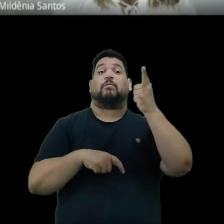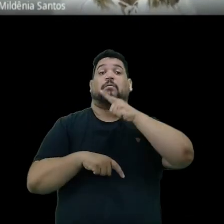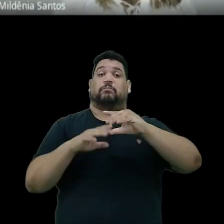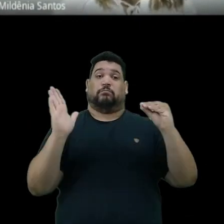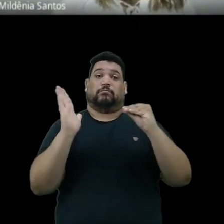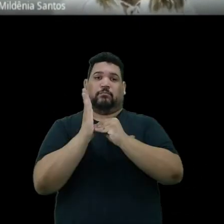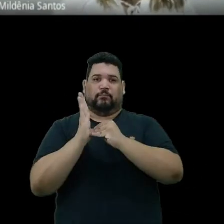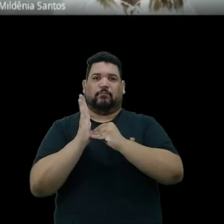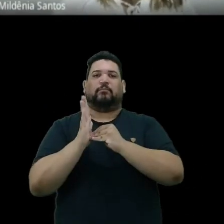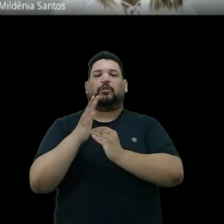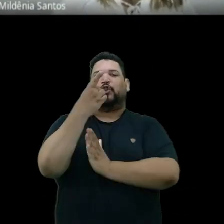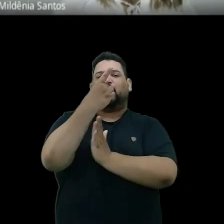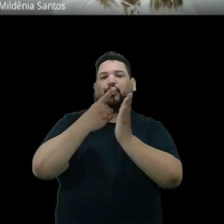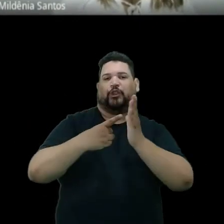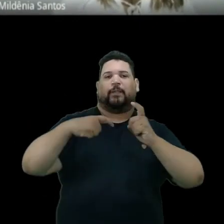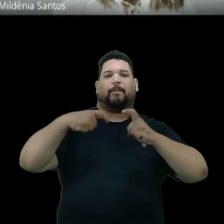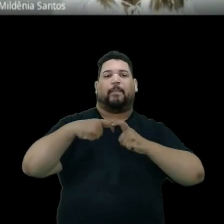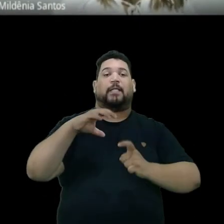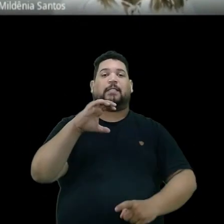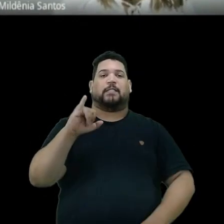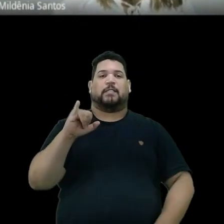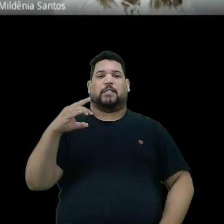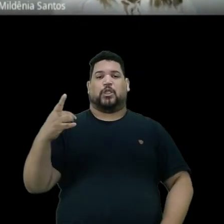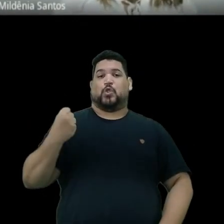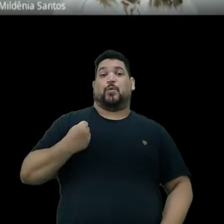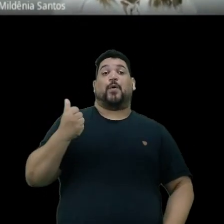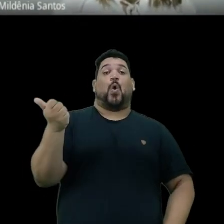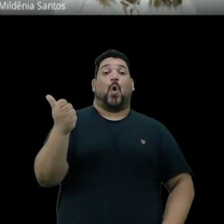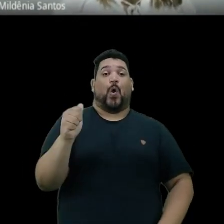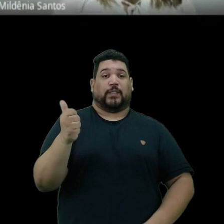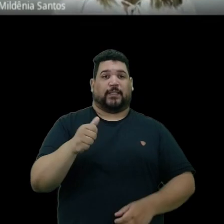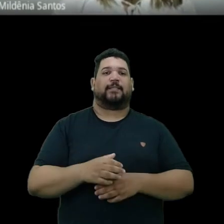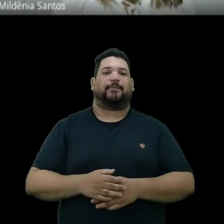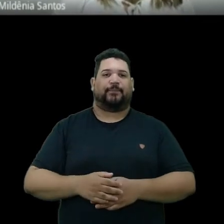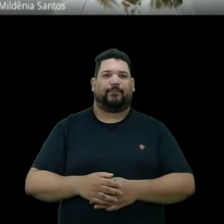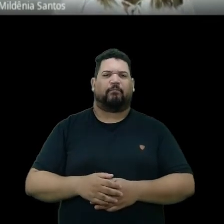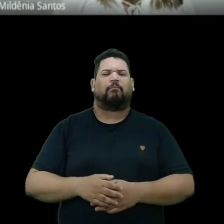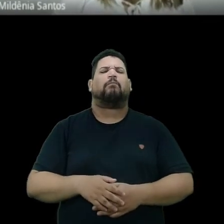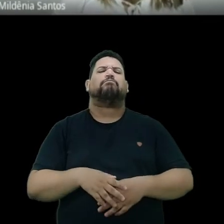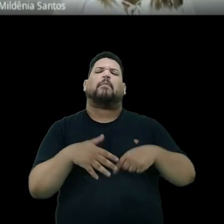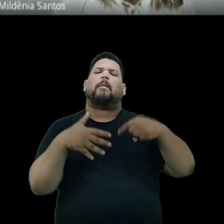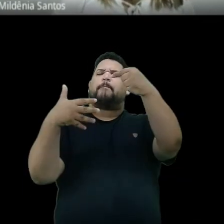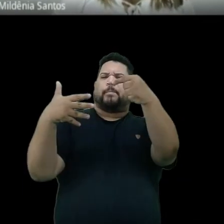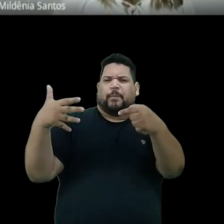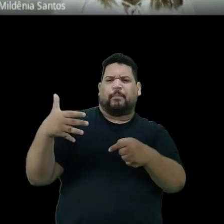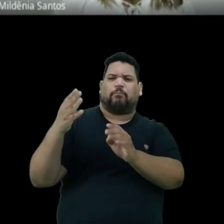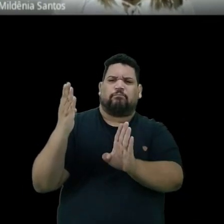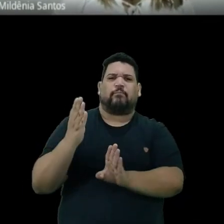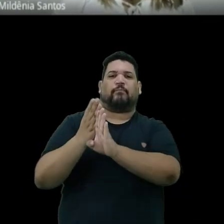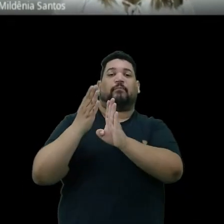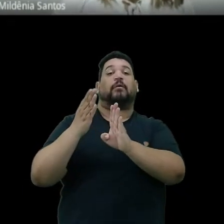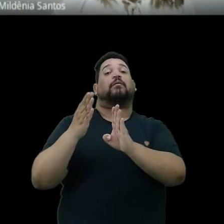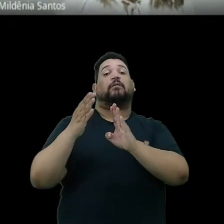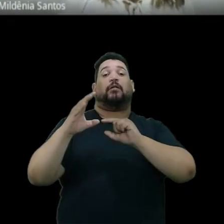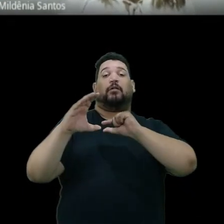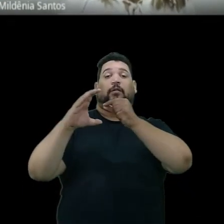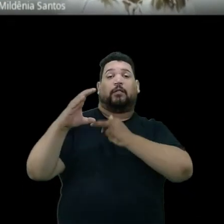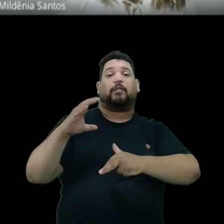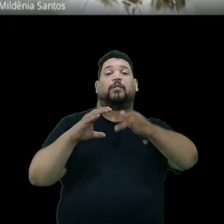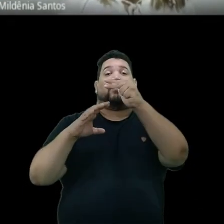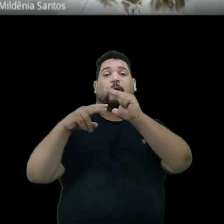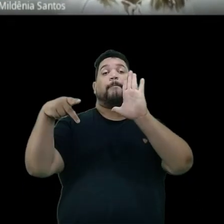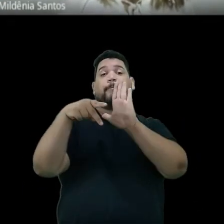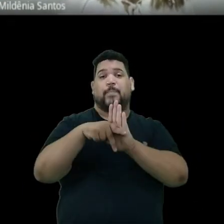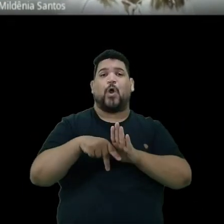mais atualizado com o CID-11. Então, vamos ver que critérios são esses do diagnóstico do transtorno do espectro do autismo. Ele vem